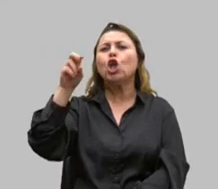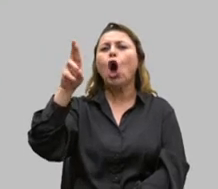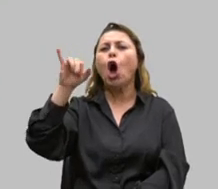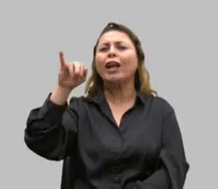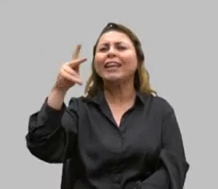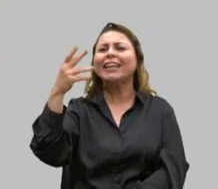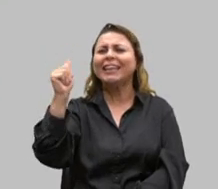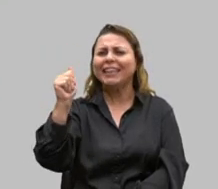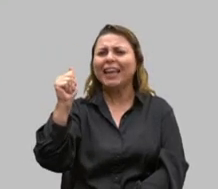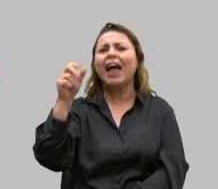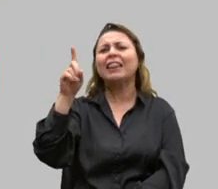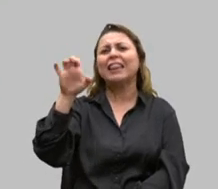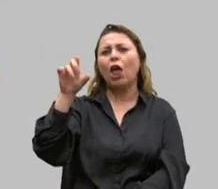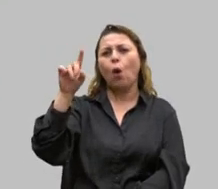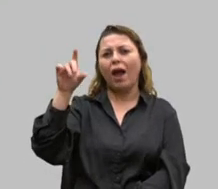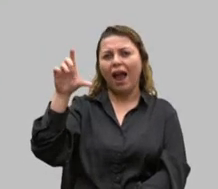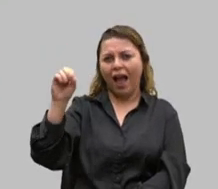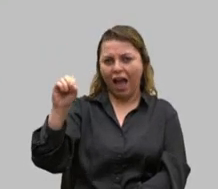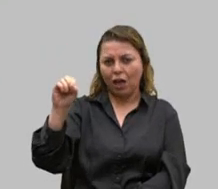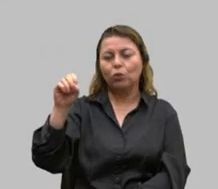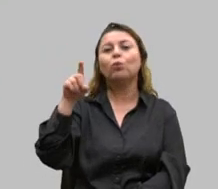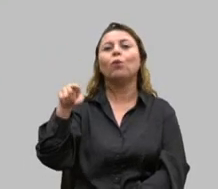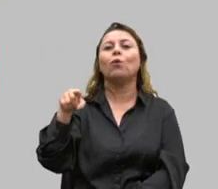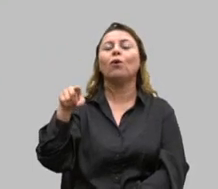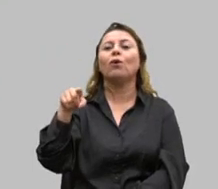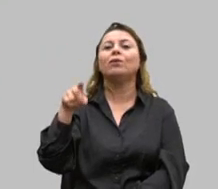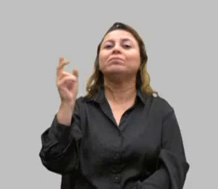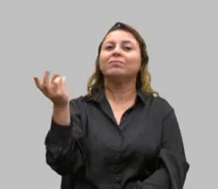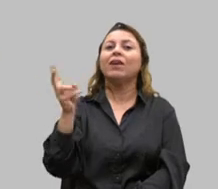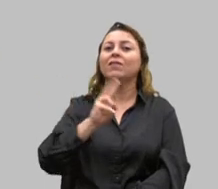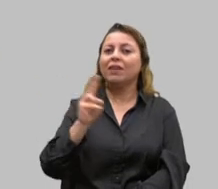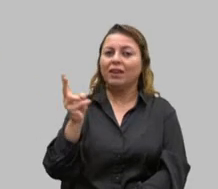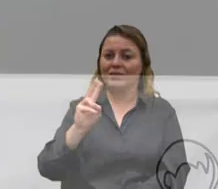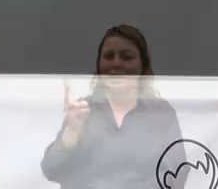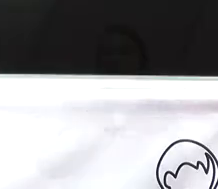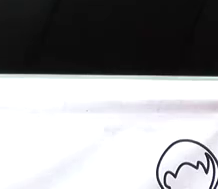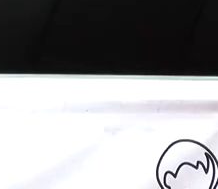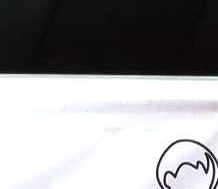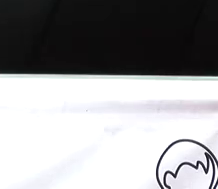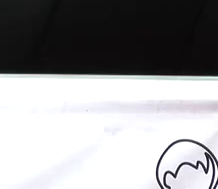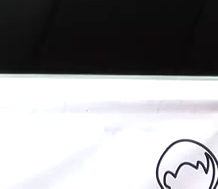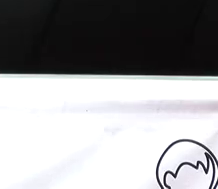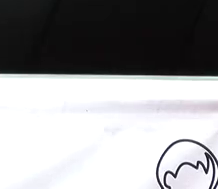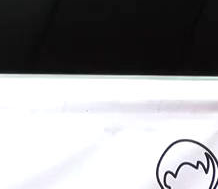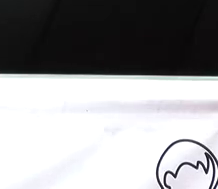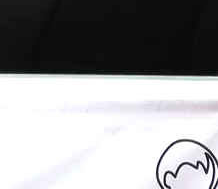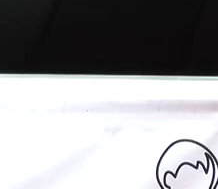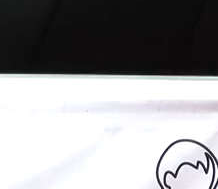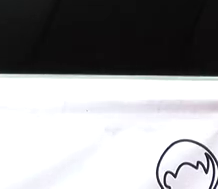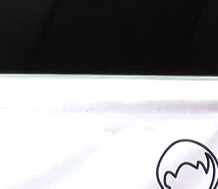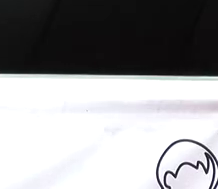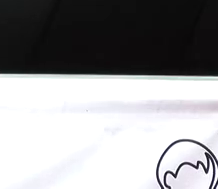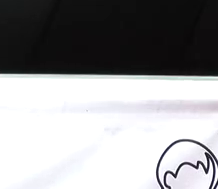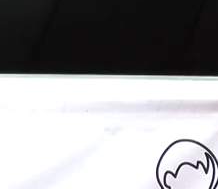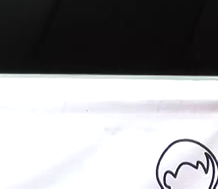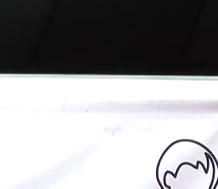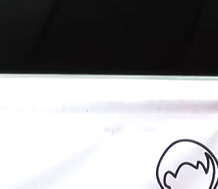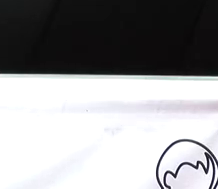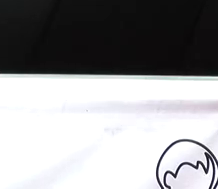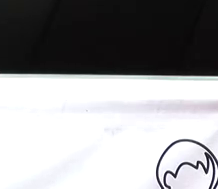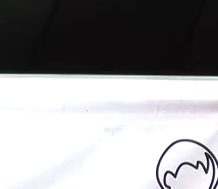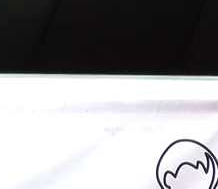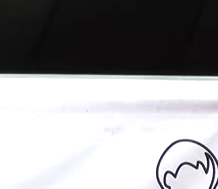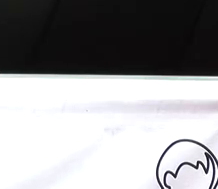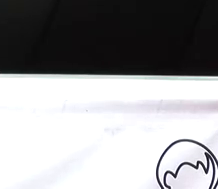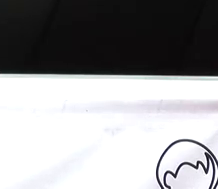Arnaldo espínola de vereador de Leopoldina Carlos Alexandre também de Leopoldina Antônio Marcos de carro do Rio Claro